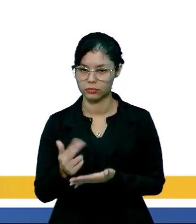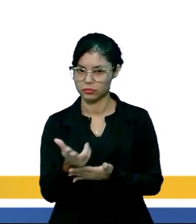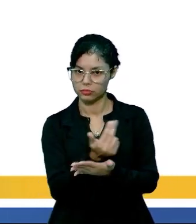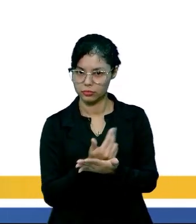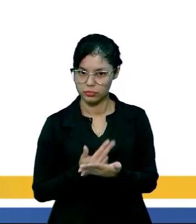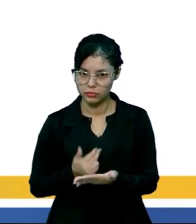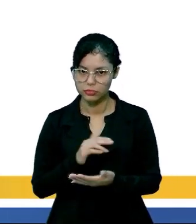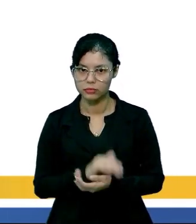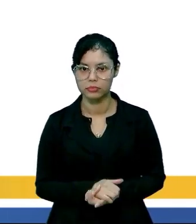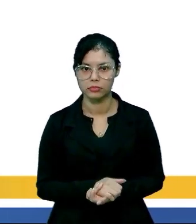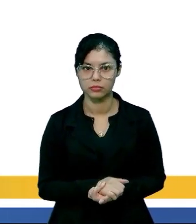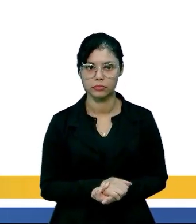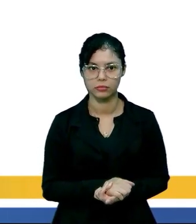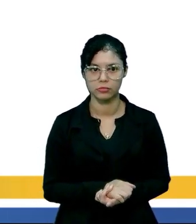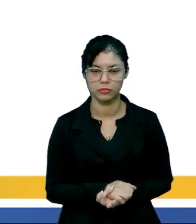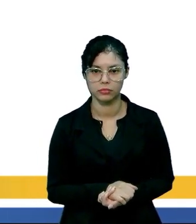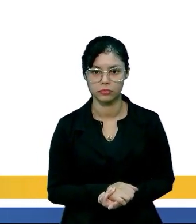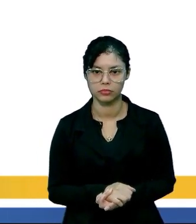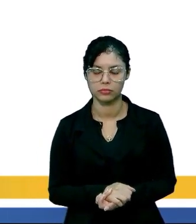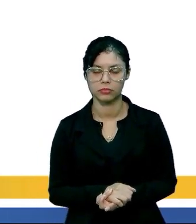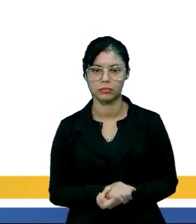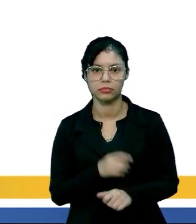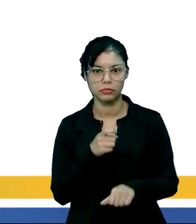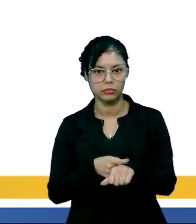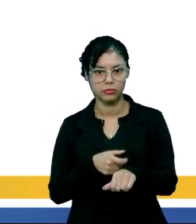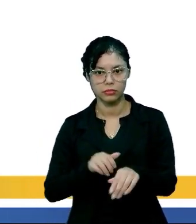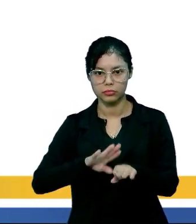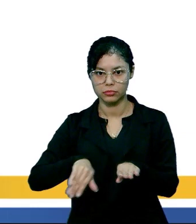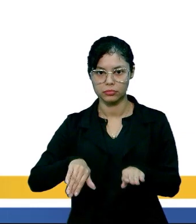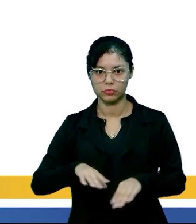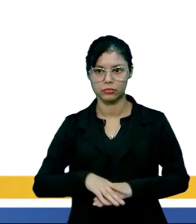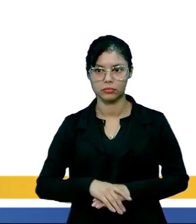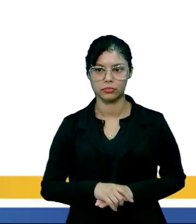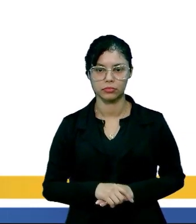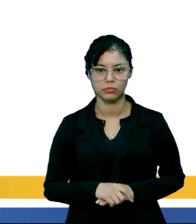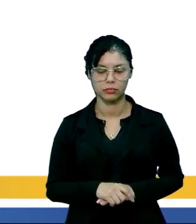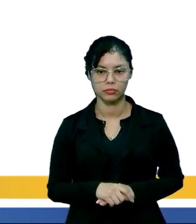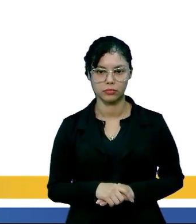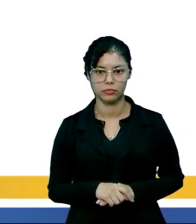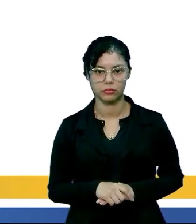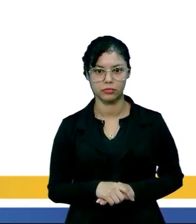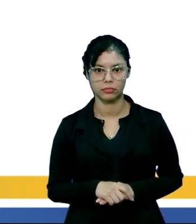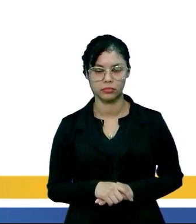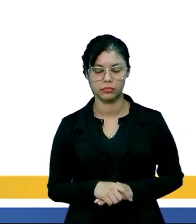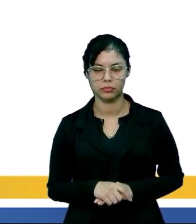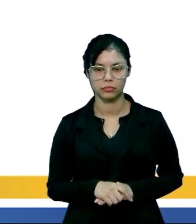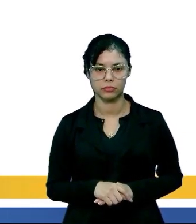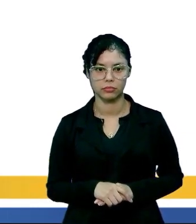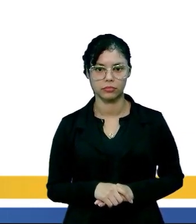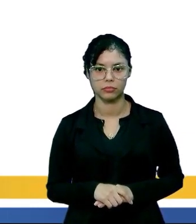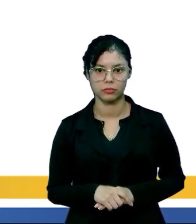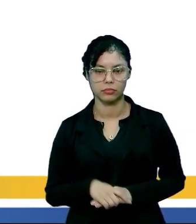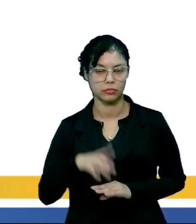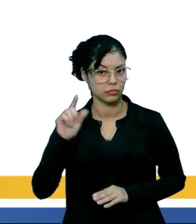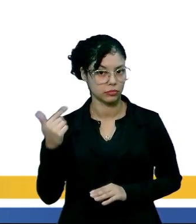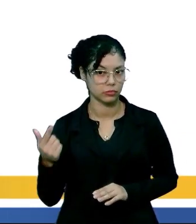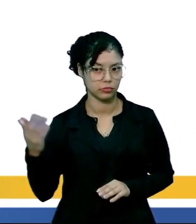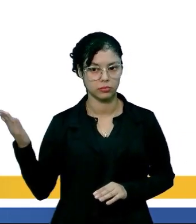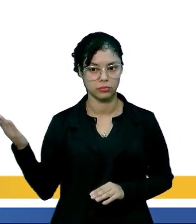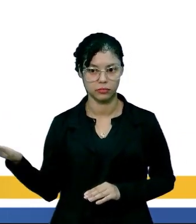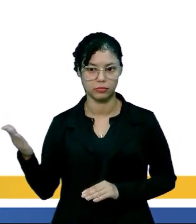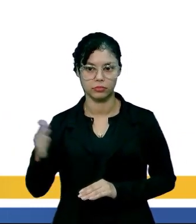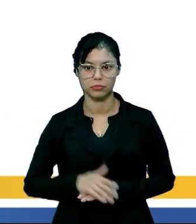desenho? O primeiro sólido descartado vai ficar de um lado e o outro do outro. Olha aqui,